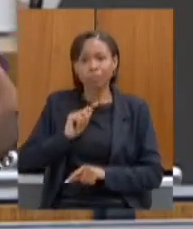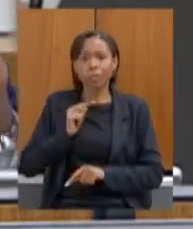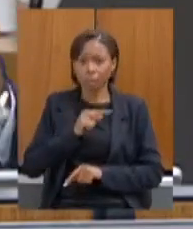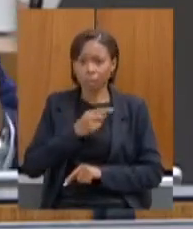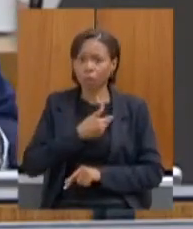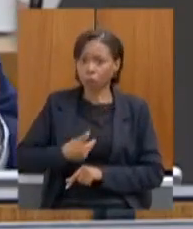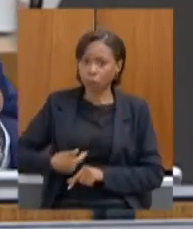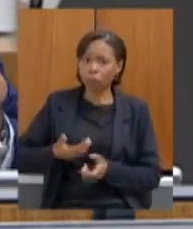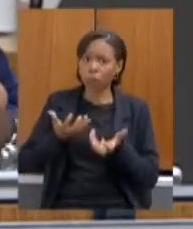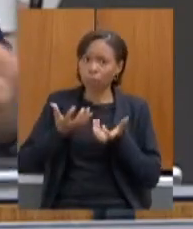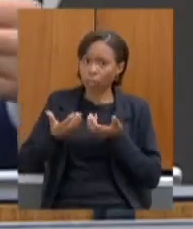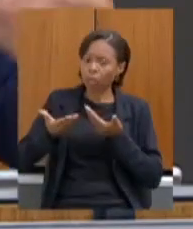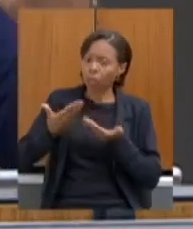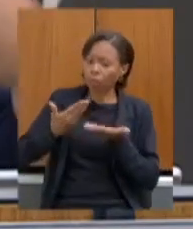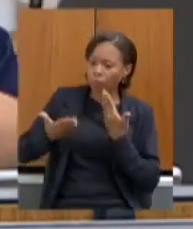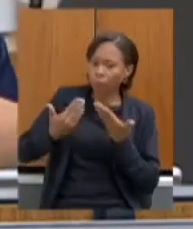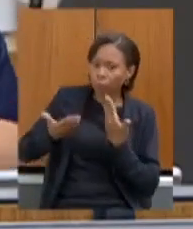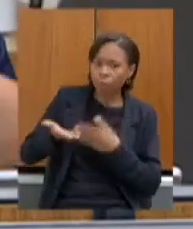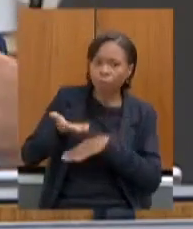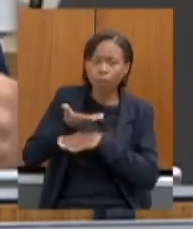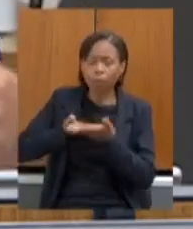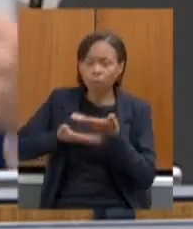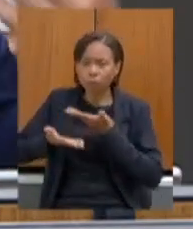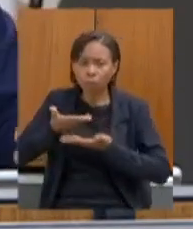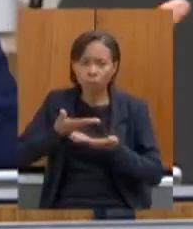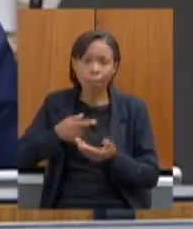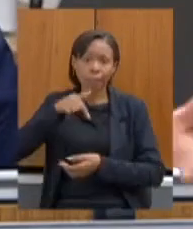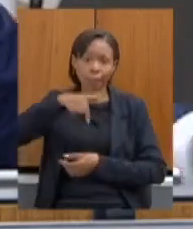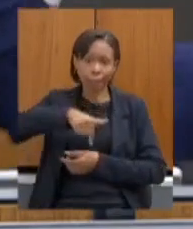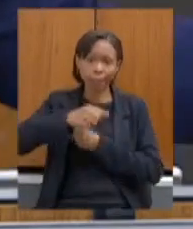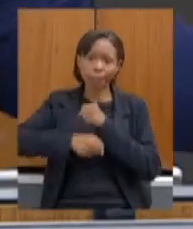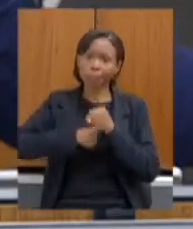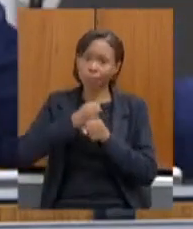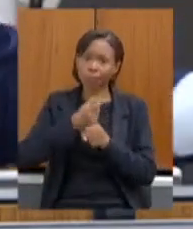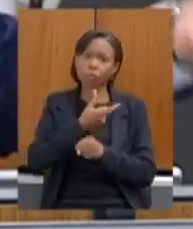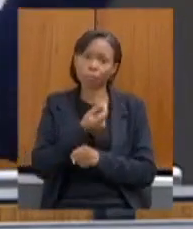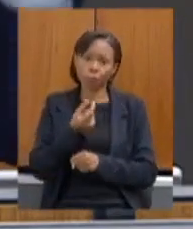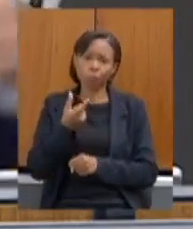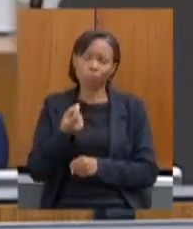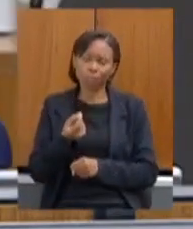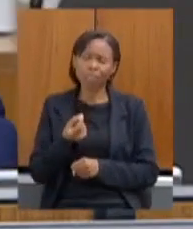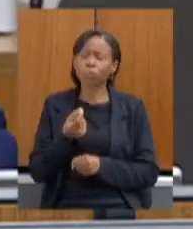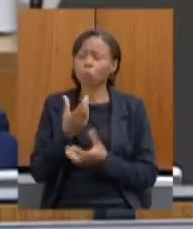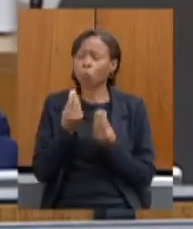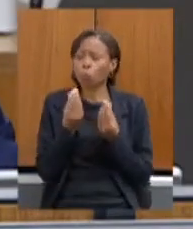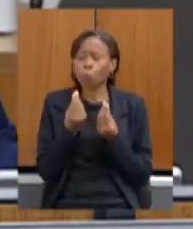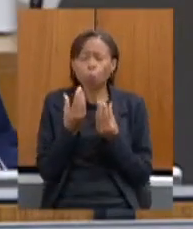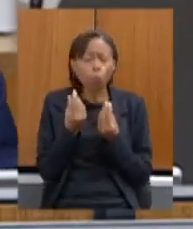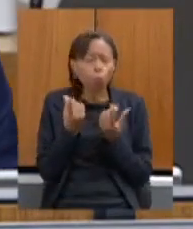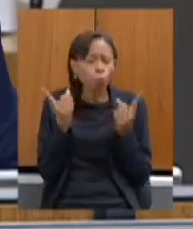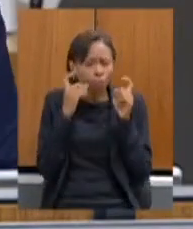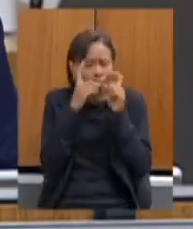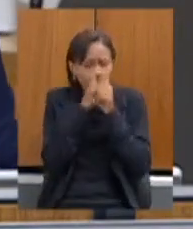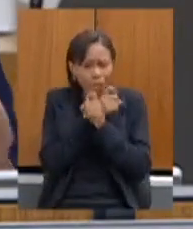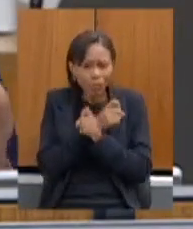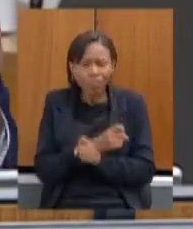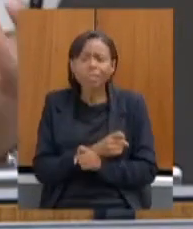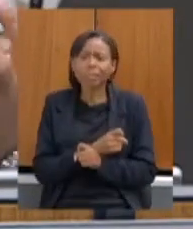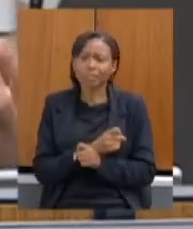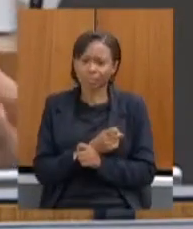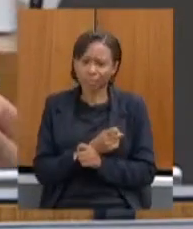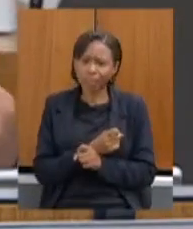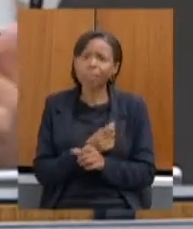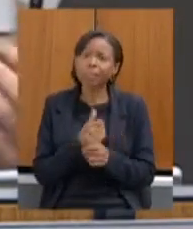quer discutir, quer conversar, e acho que esse ano de 2020, foi um ano de extrema dificuldade, como o senhor elencou algumas dificuldades aí, demonstrou isso. Como que o